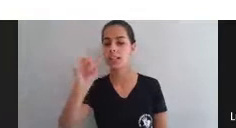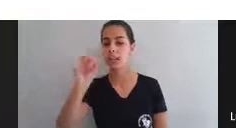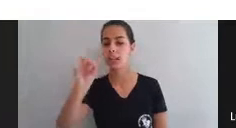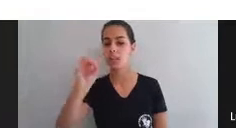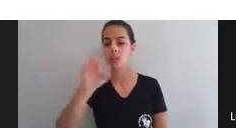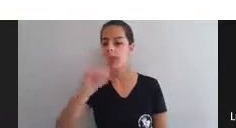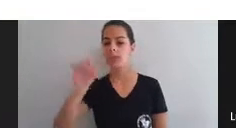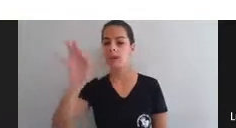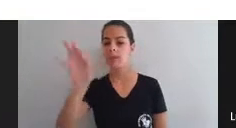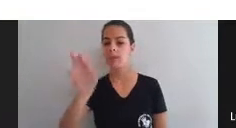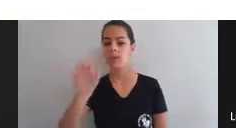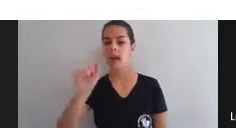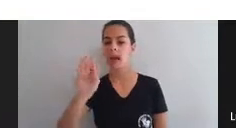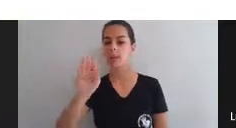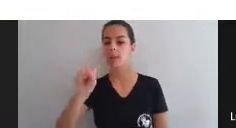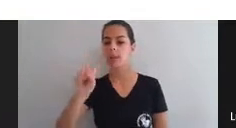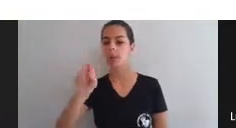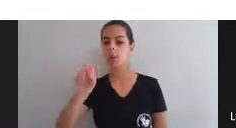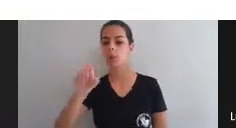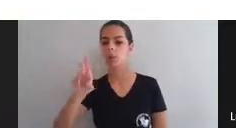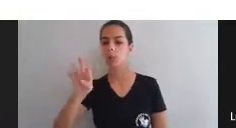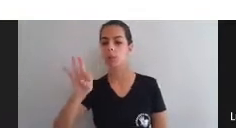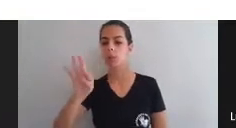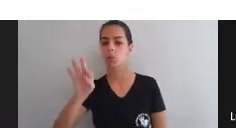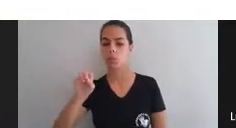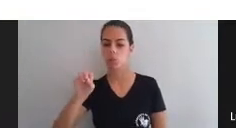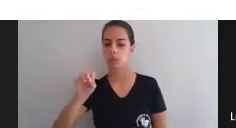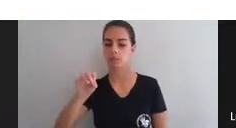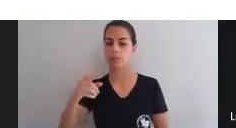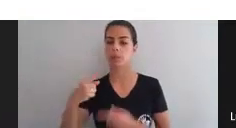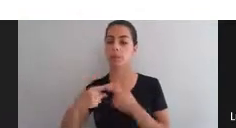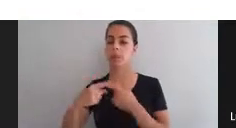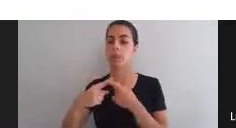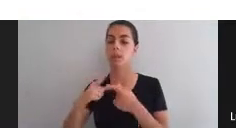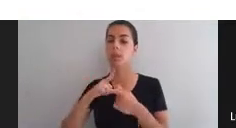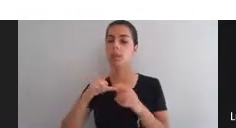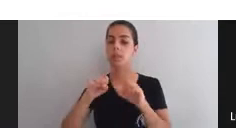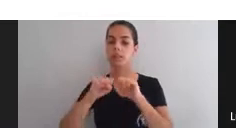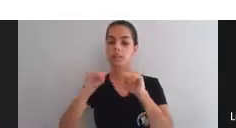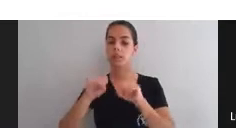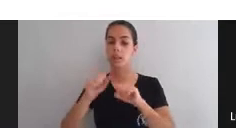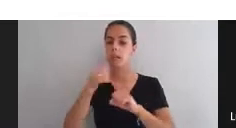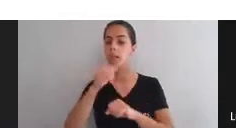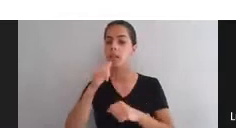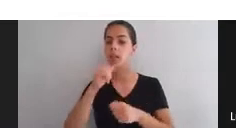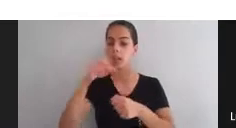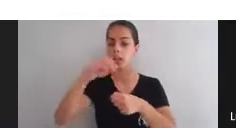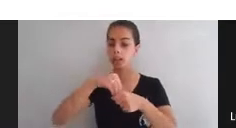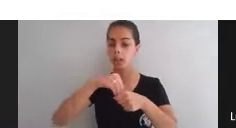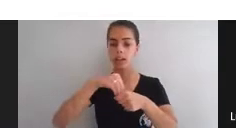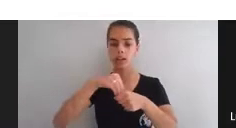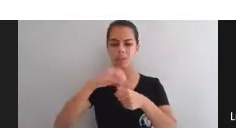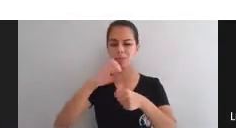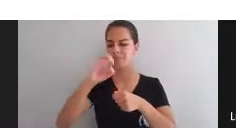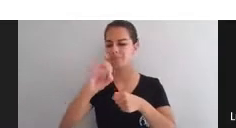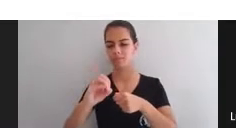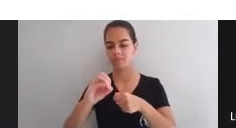energia interna em mínimo, que não necessariamente quer dizer movimentação nula,